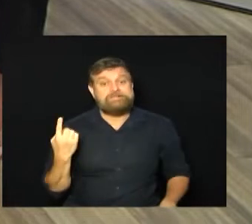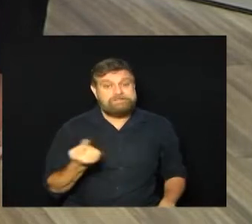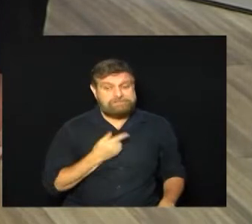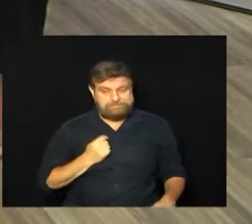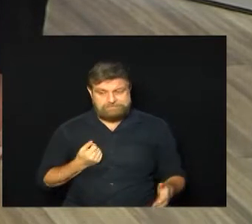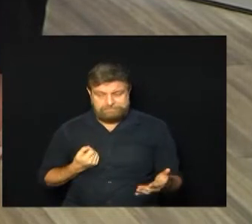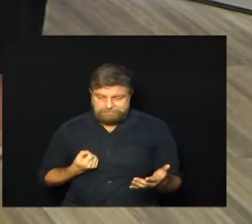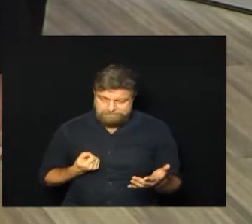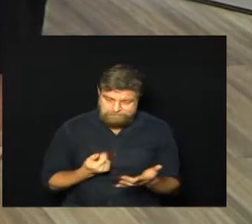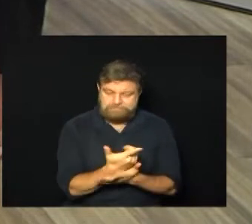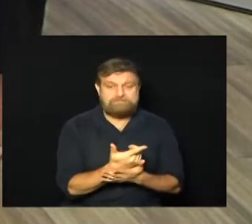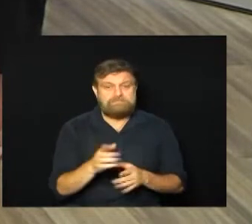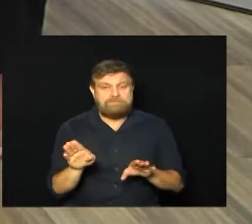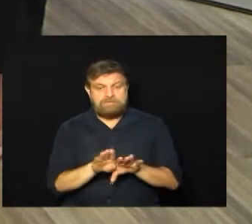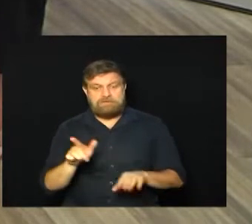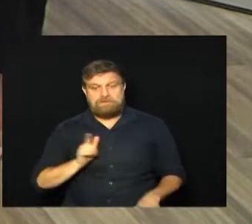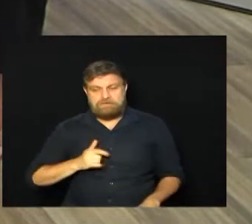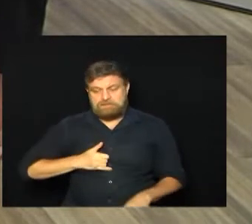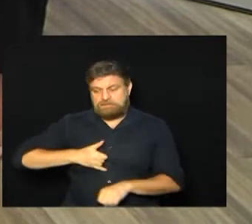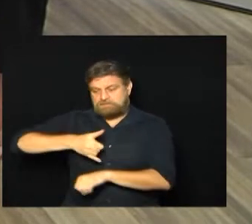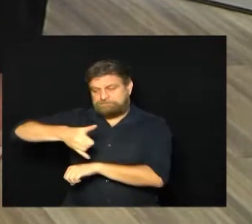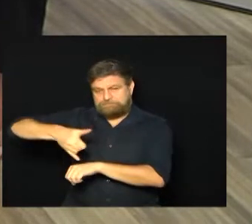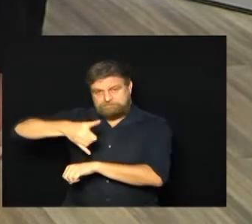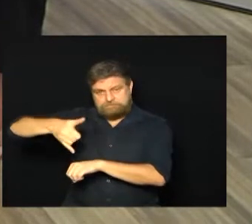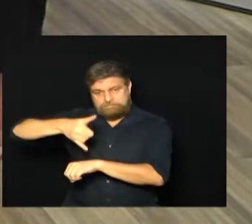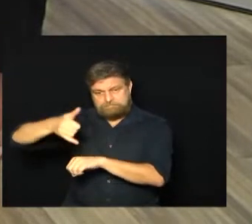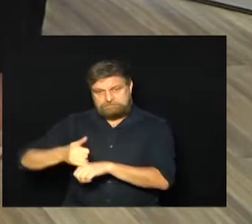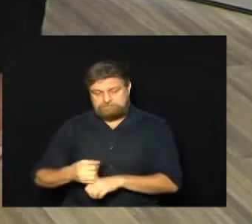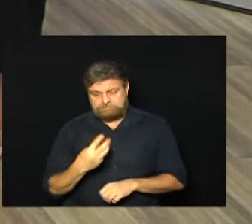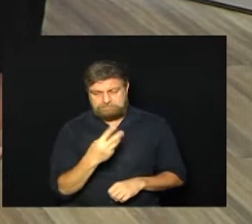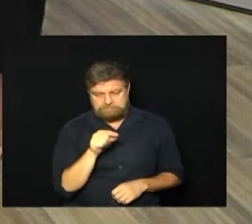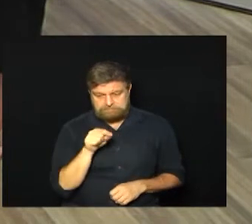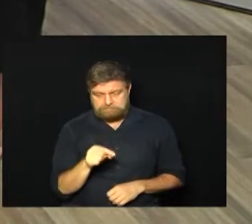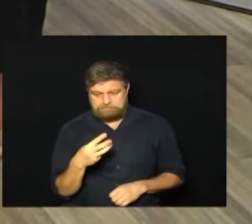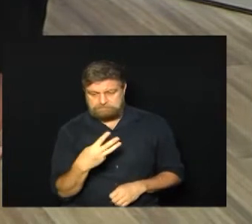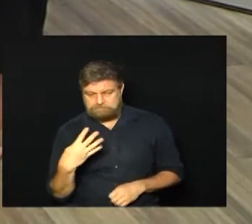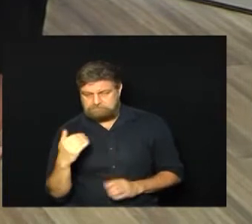consumidores, e tem também uma alta no diesel de R$ 3,34 para R$